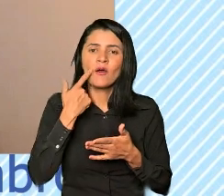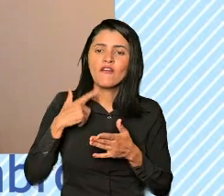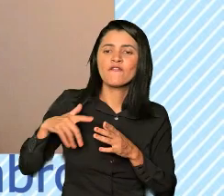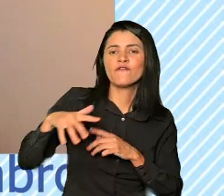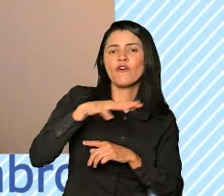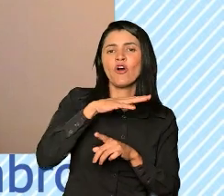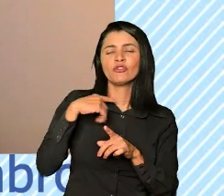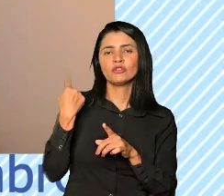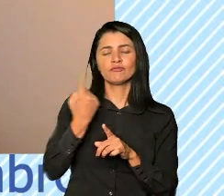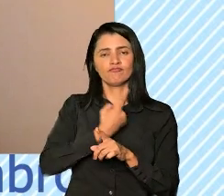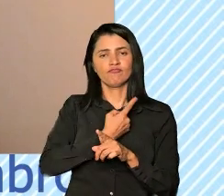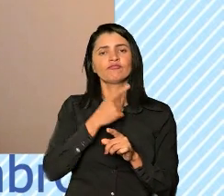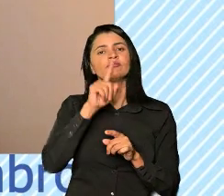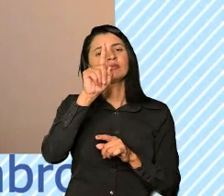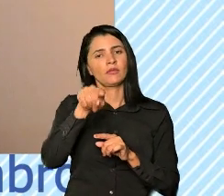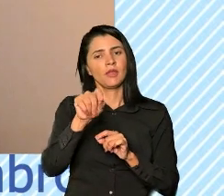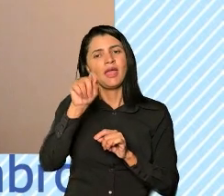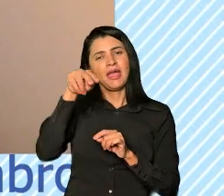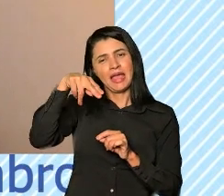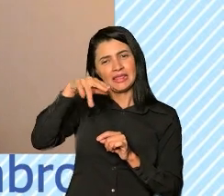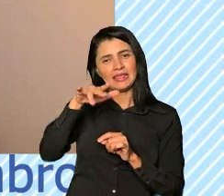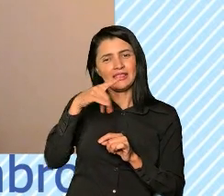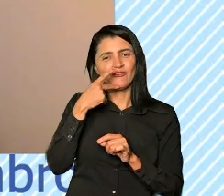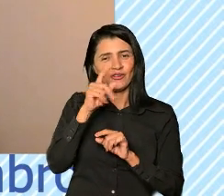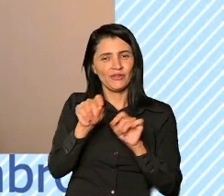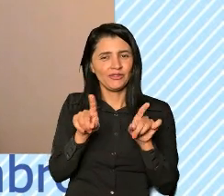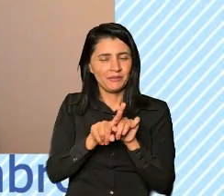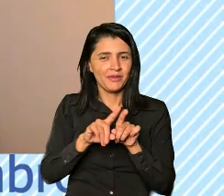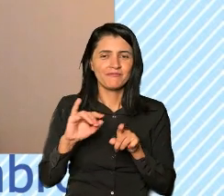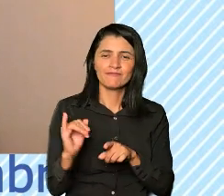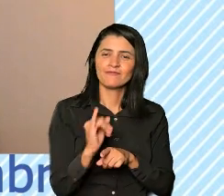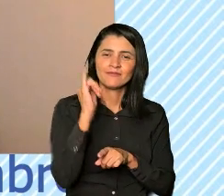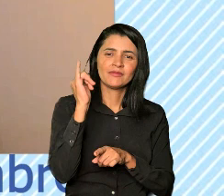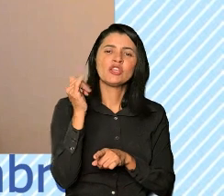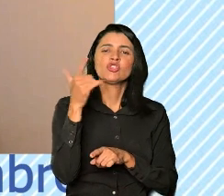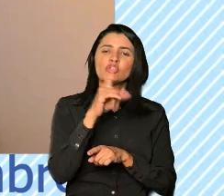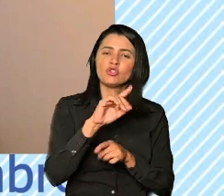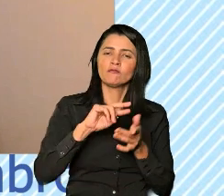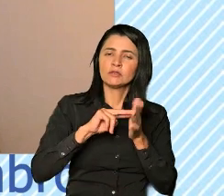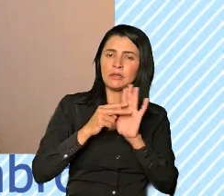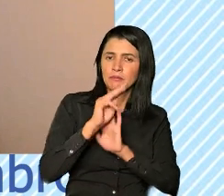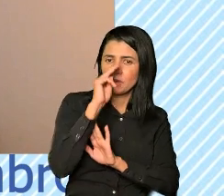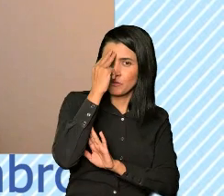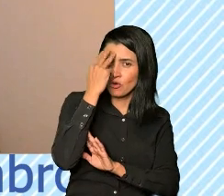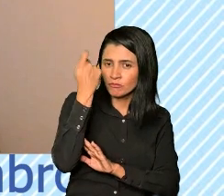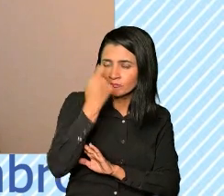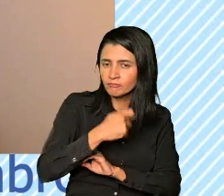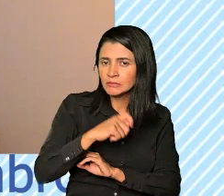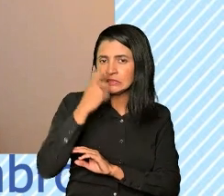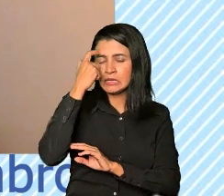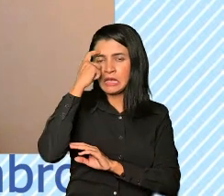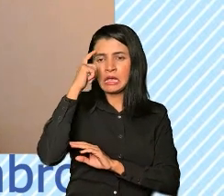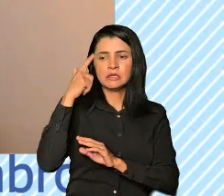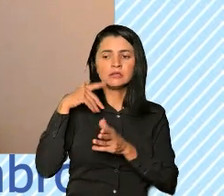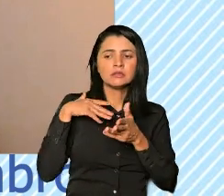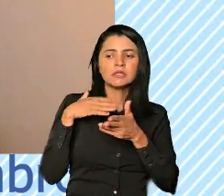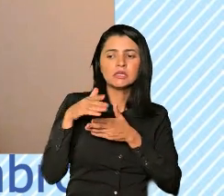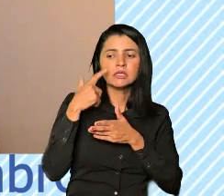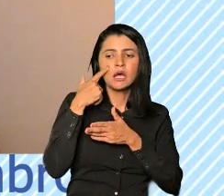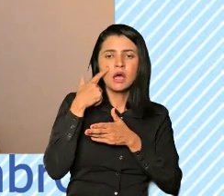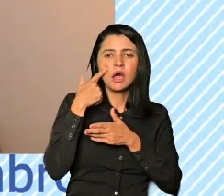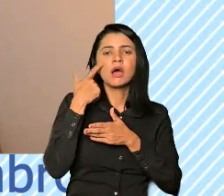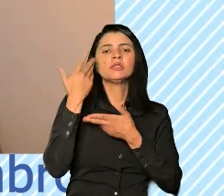da gente, né? O que a Nina ainda falou, a importância da ressignificação da memória, a necessidade dessa memória ser acessada e